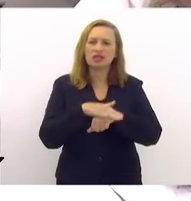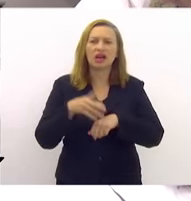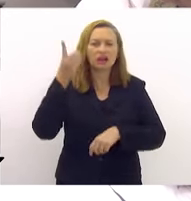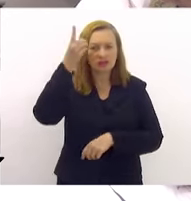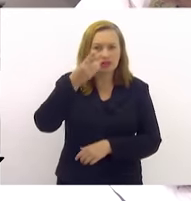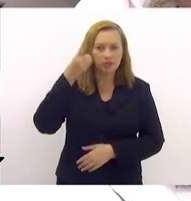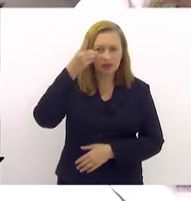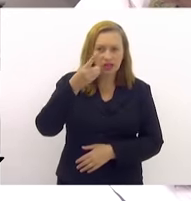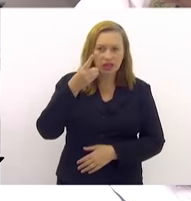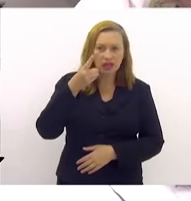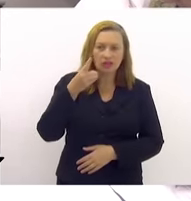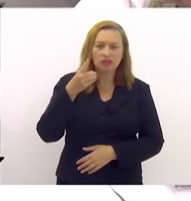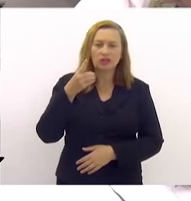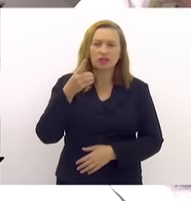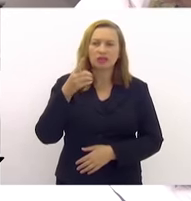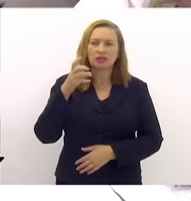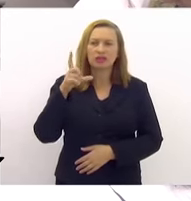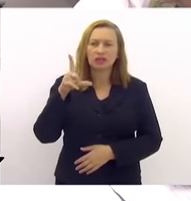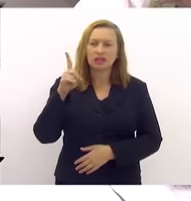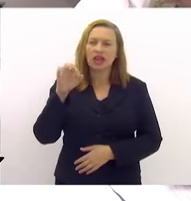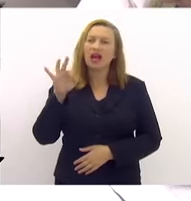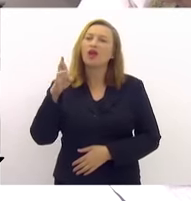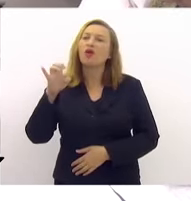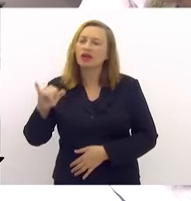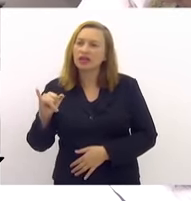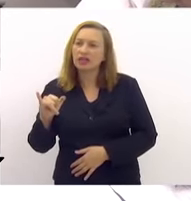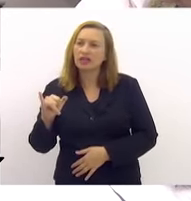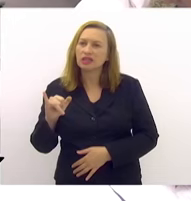autor, resolver isso. Então, deixa eu só para... o projeto dele eu,